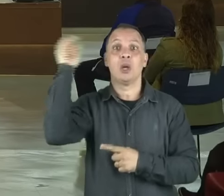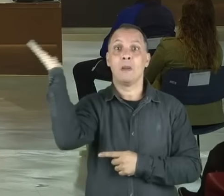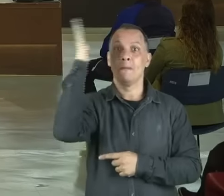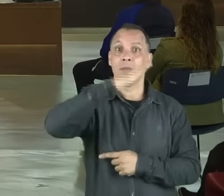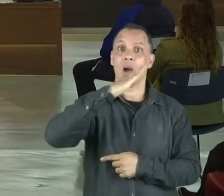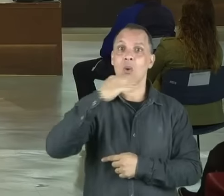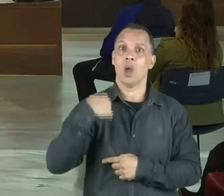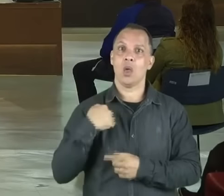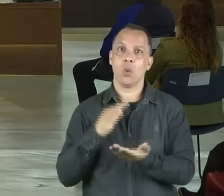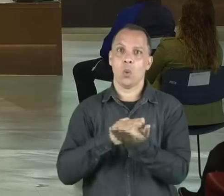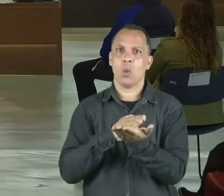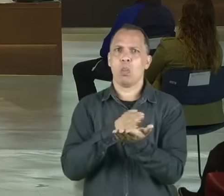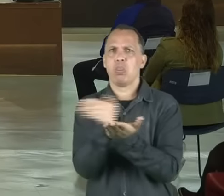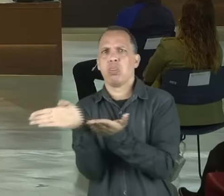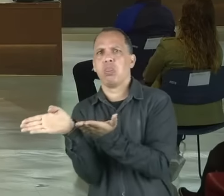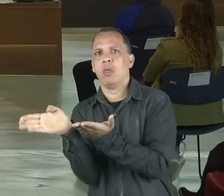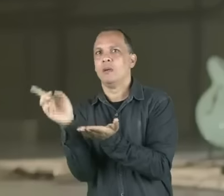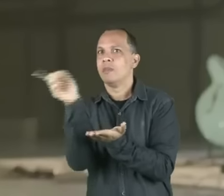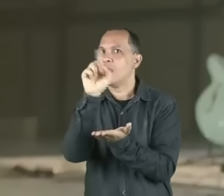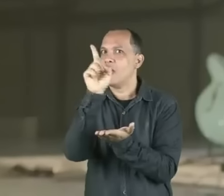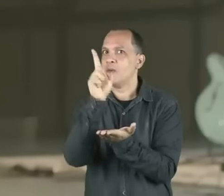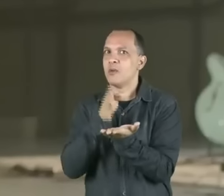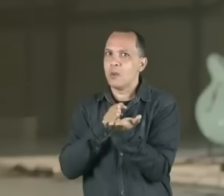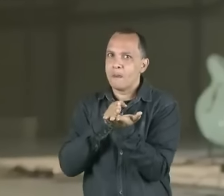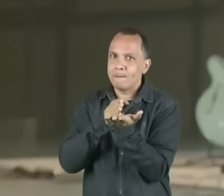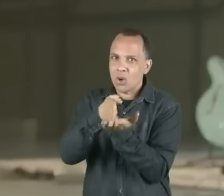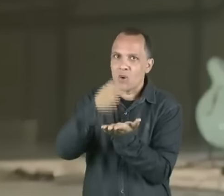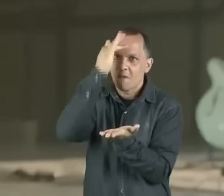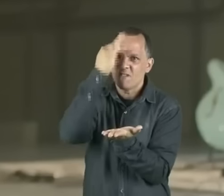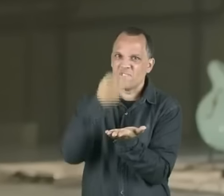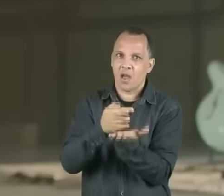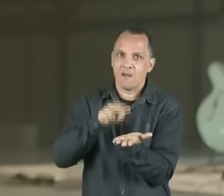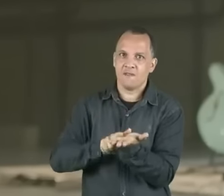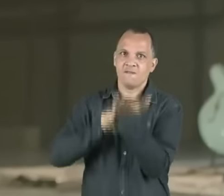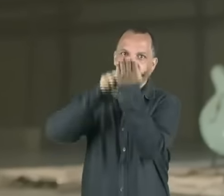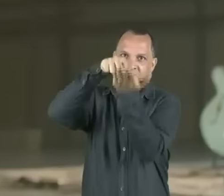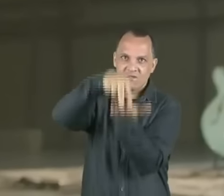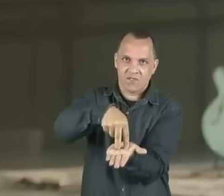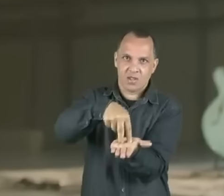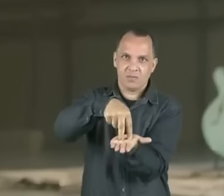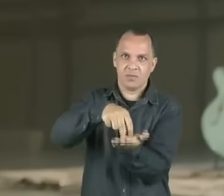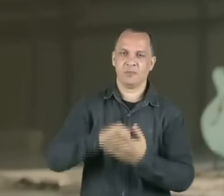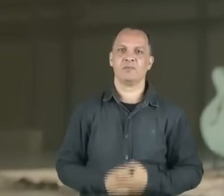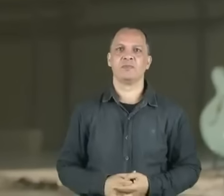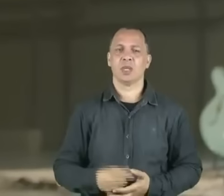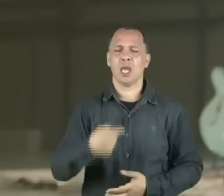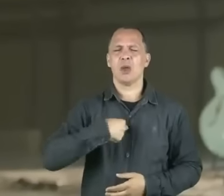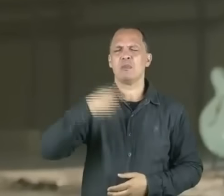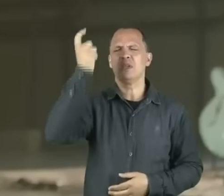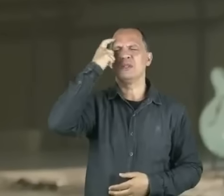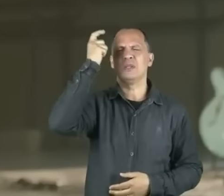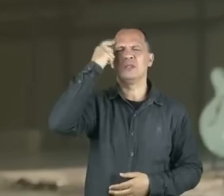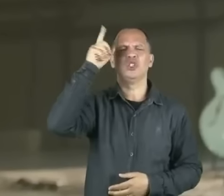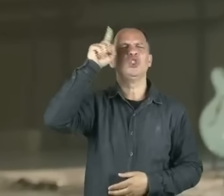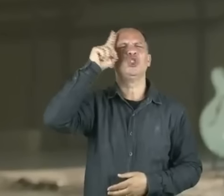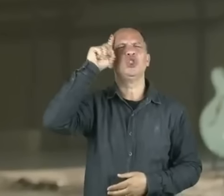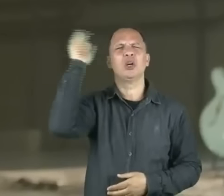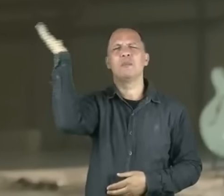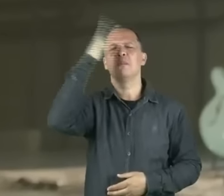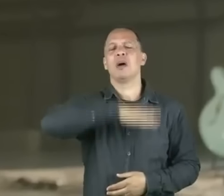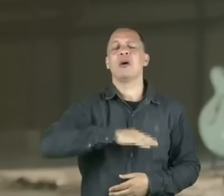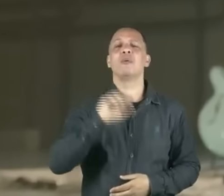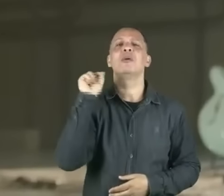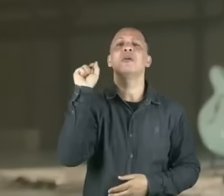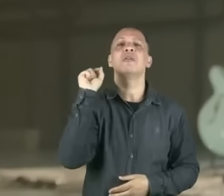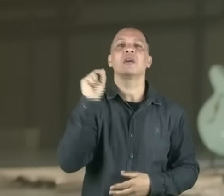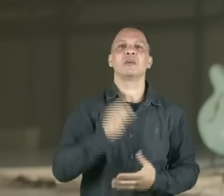E aí e eu me pus a pensar que o dia mal hoje é